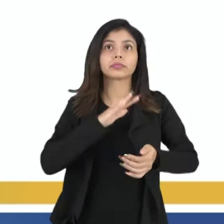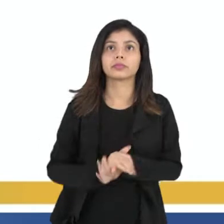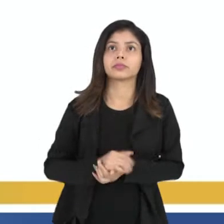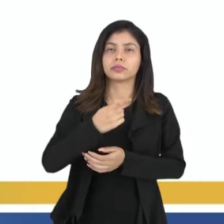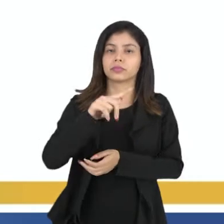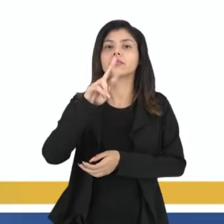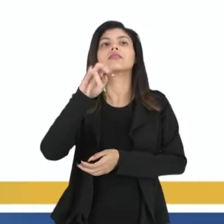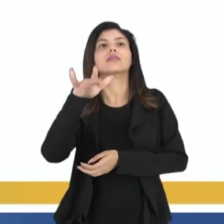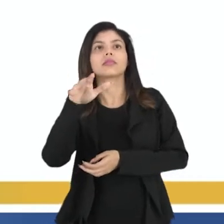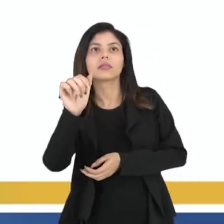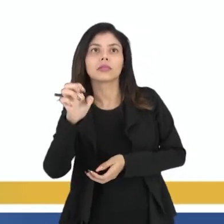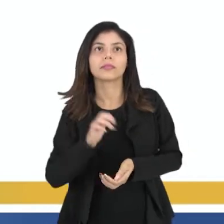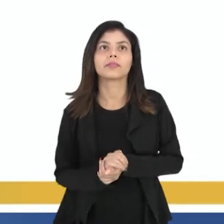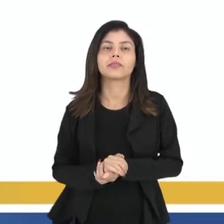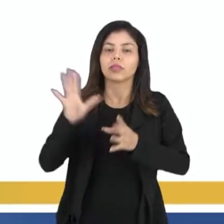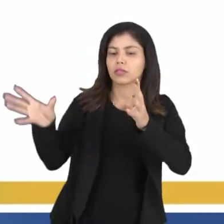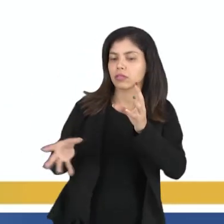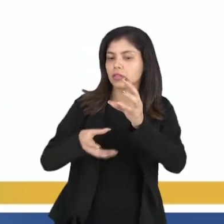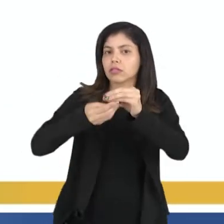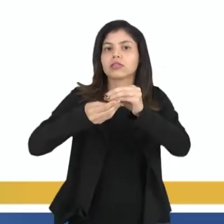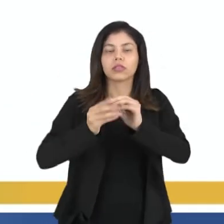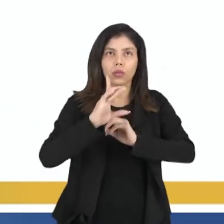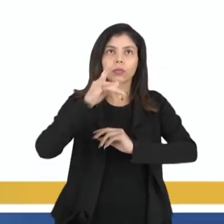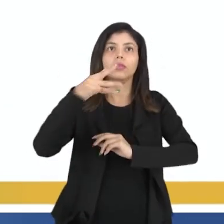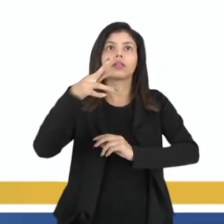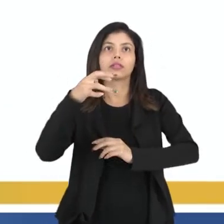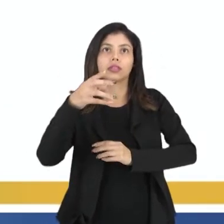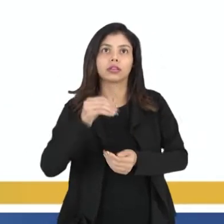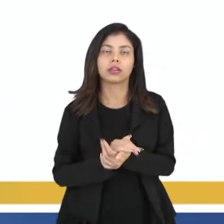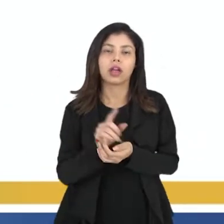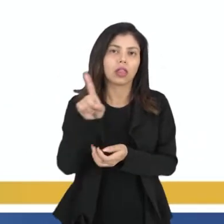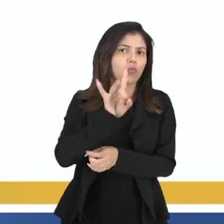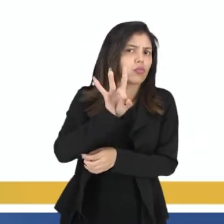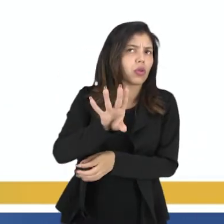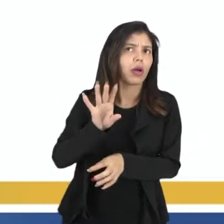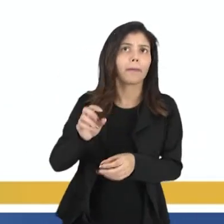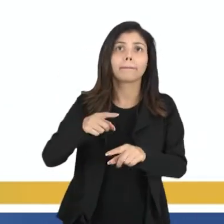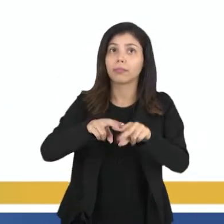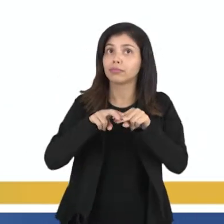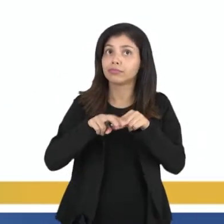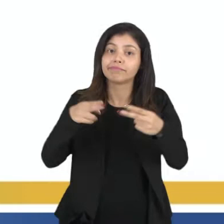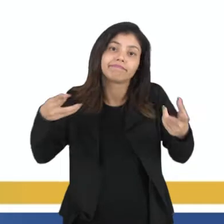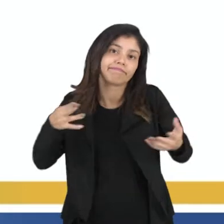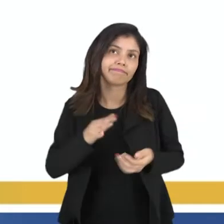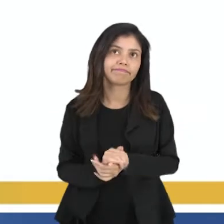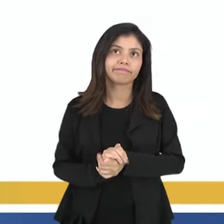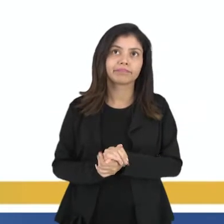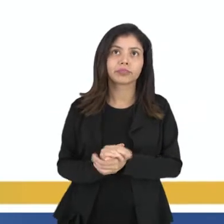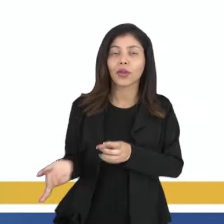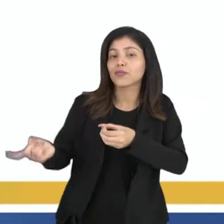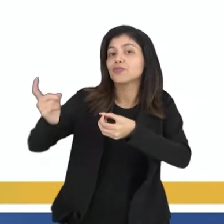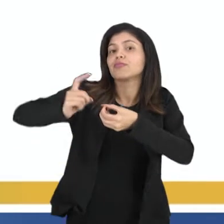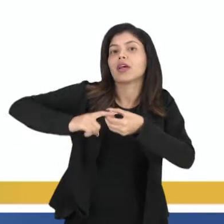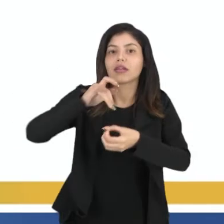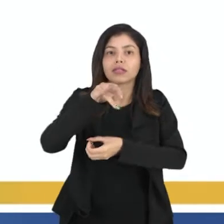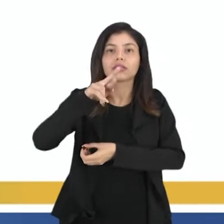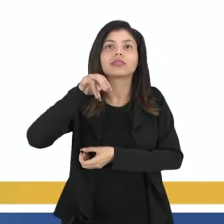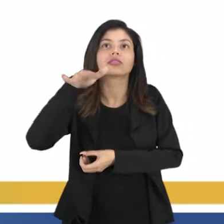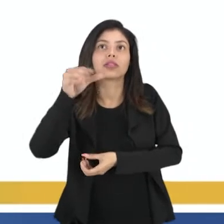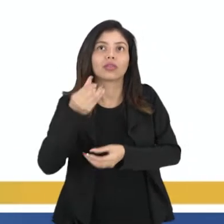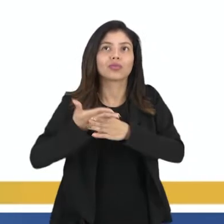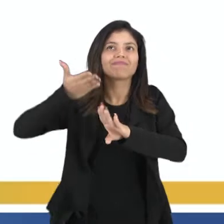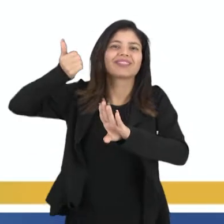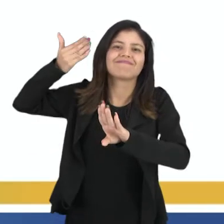movimento, pluralidade e complexidade. Não se trata, portanto, do resgate ingênuo